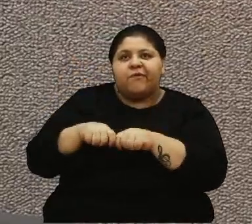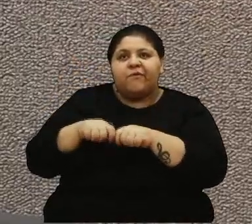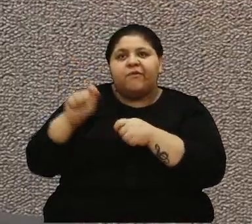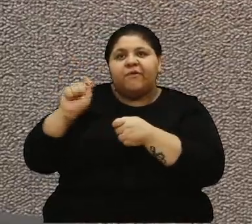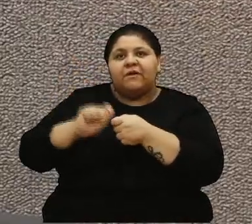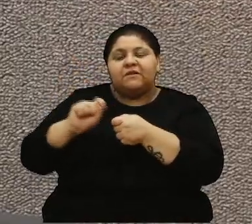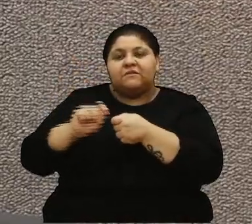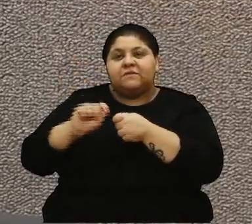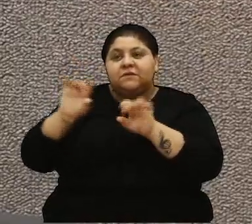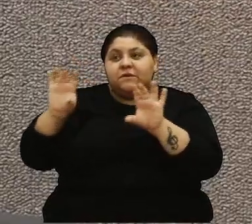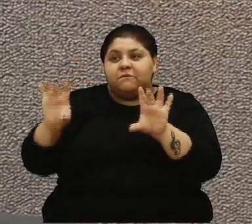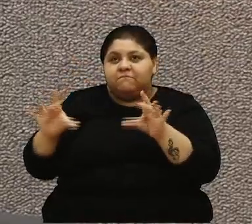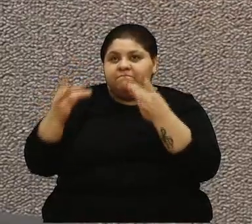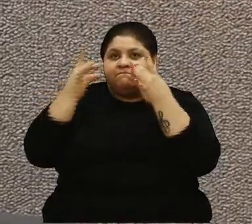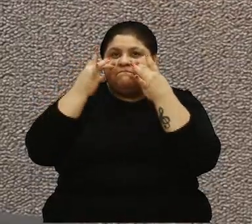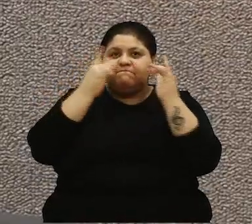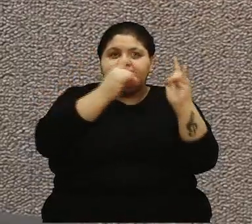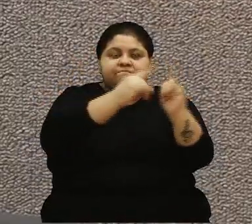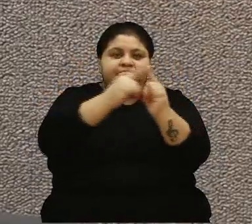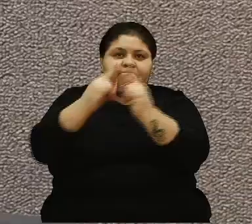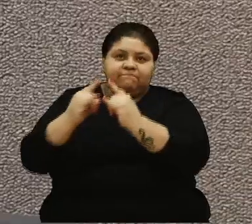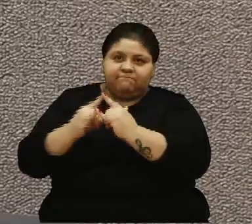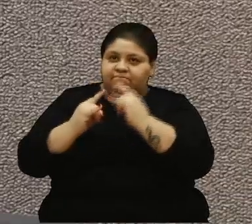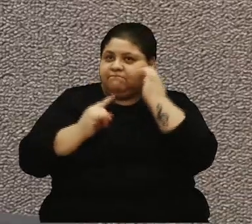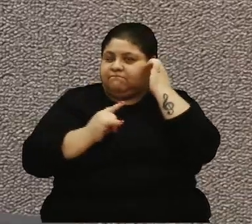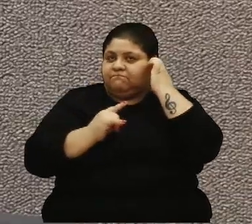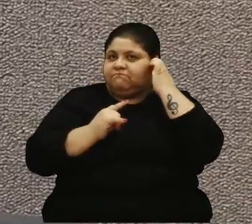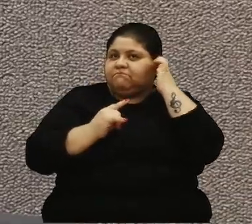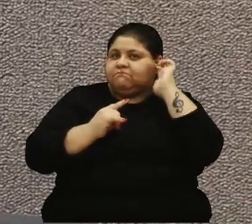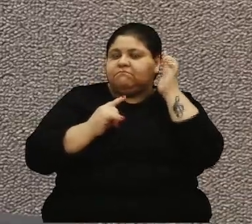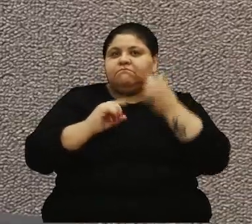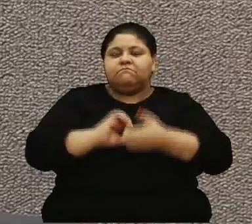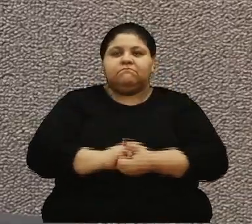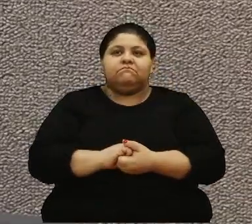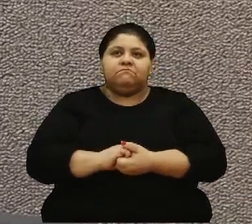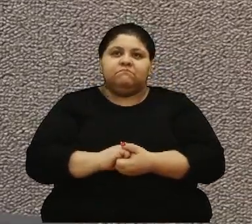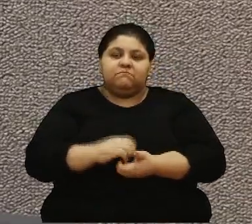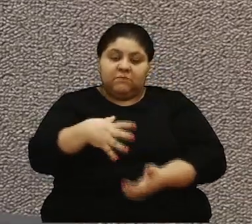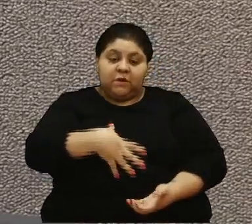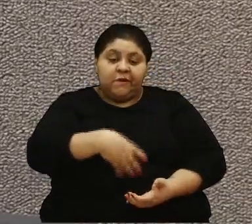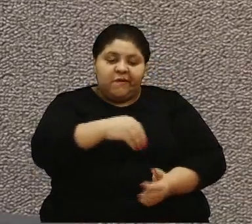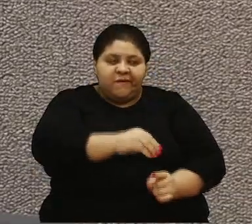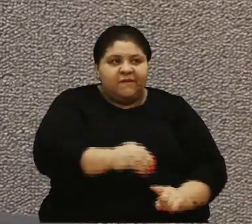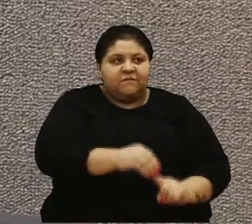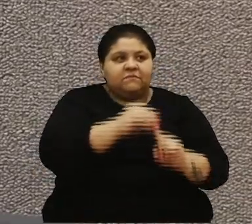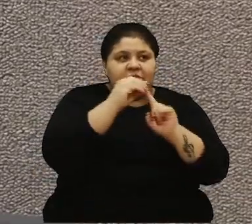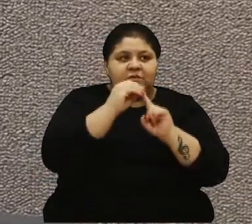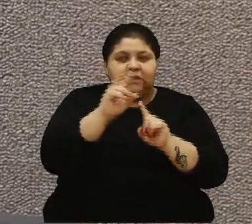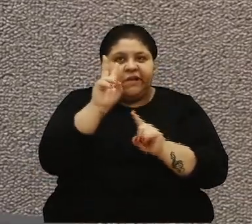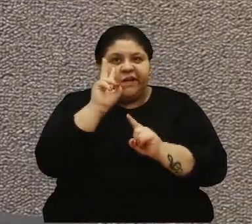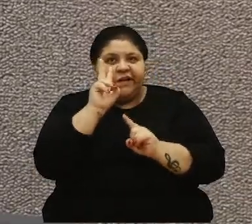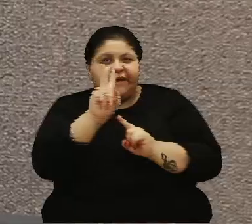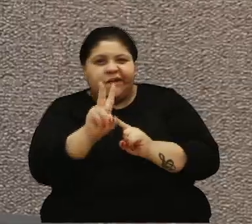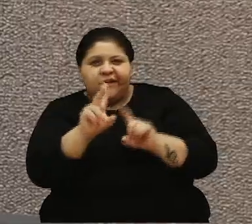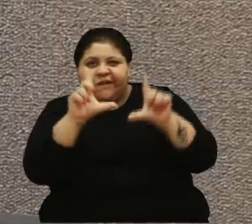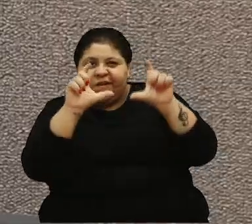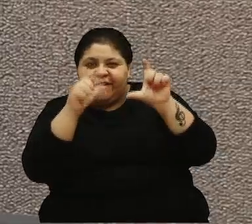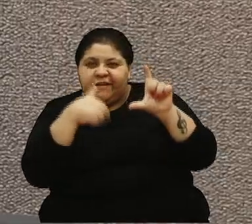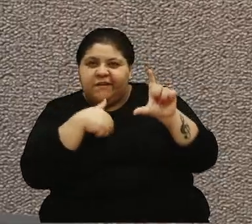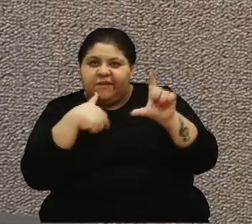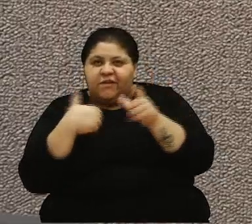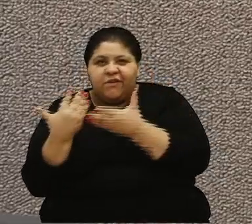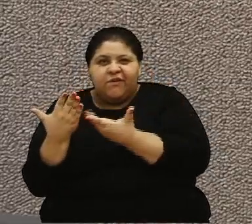fazer notar também, institucionalmente, por uma situação, para os filhos principalmente, né? Eu vi ali, tem uma foto de uma